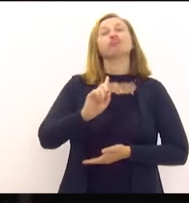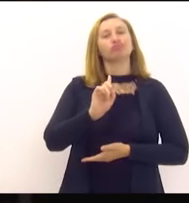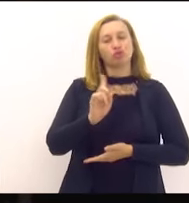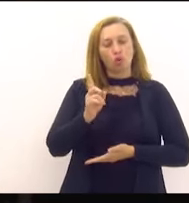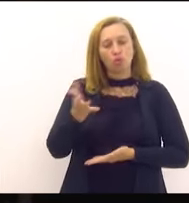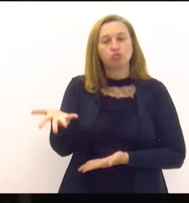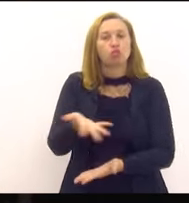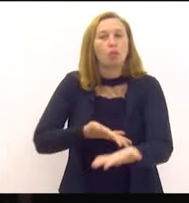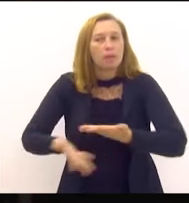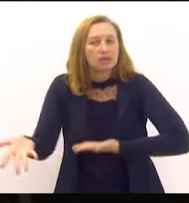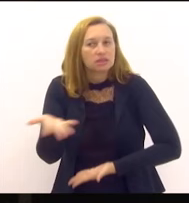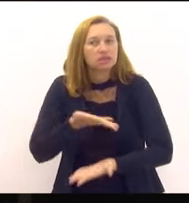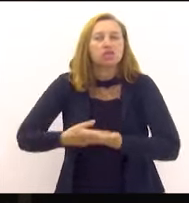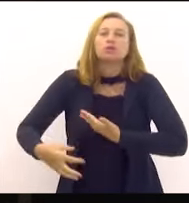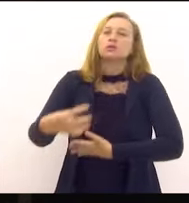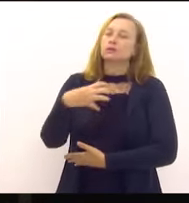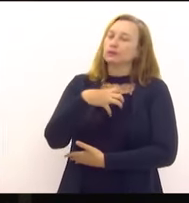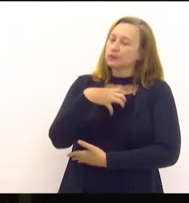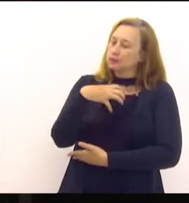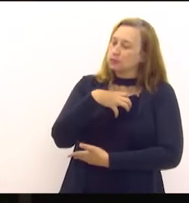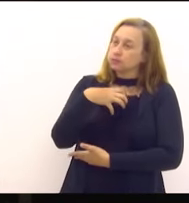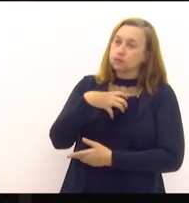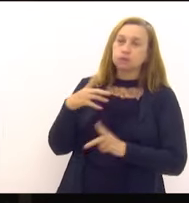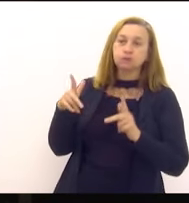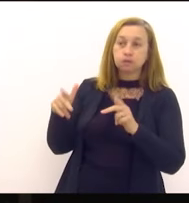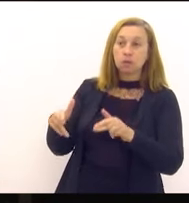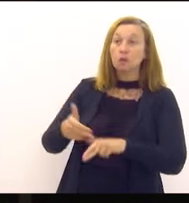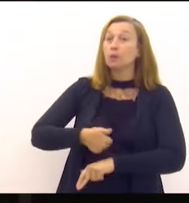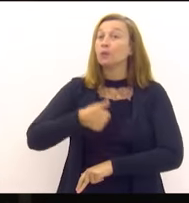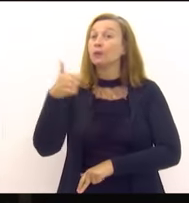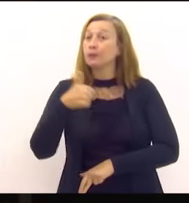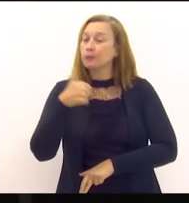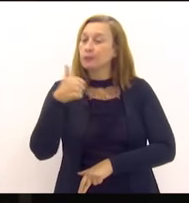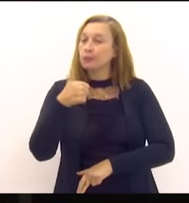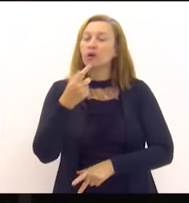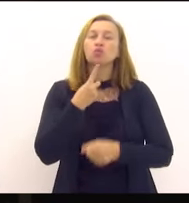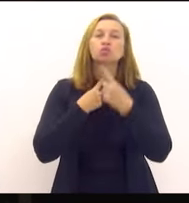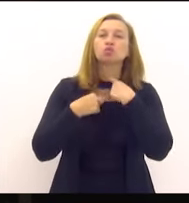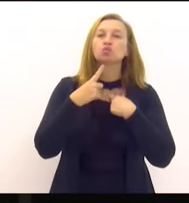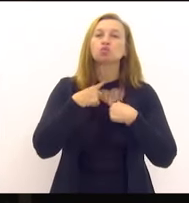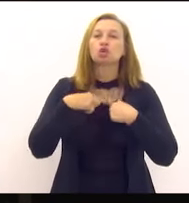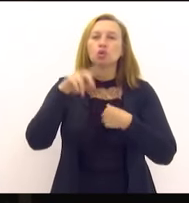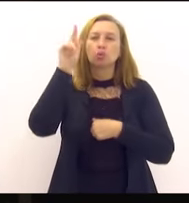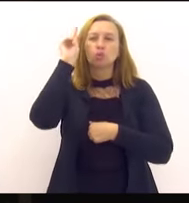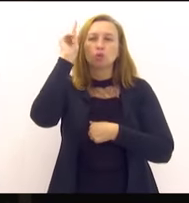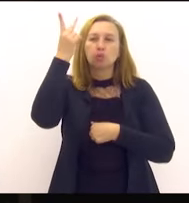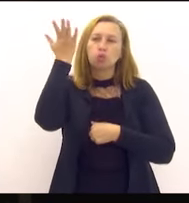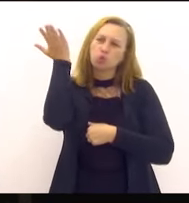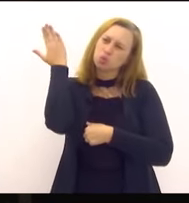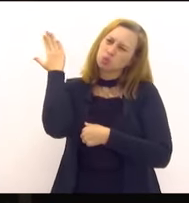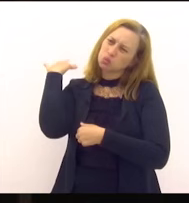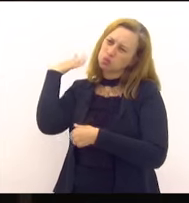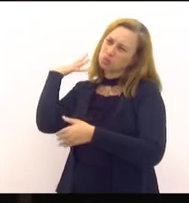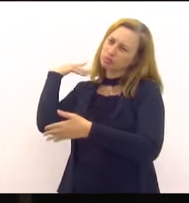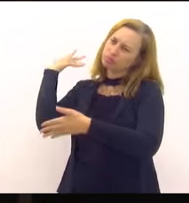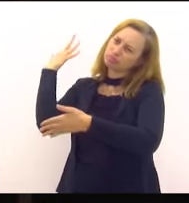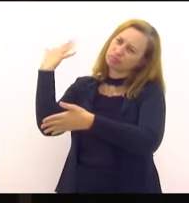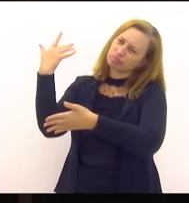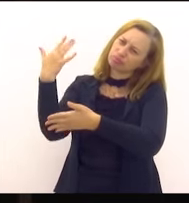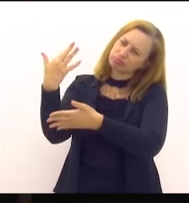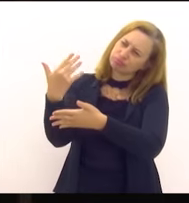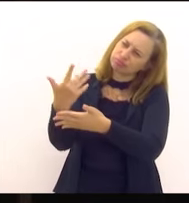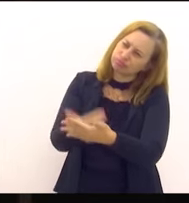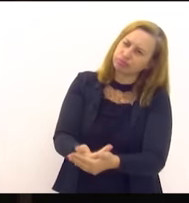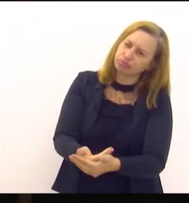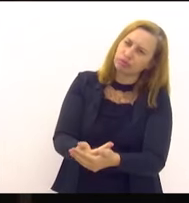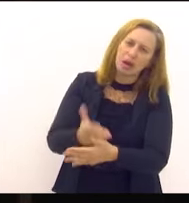desse sentimento, em primeiro lugar, porque há um anseio histórico, e eu falo histórico porque ele se arrasta